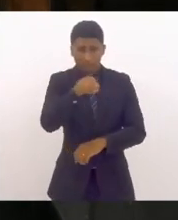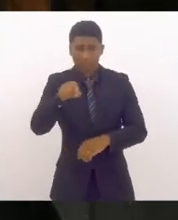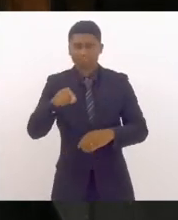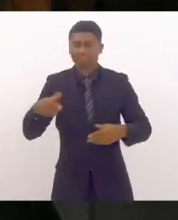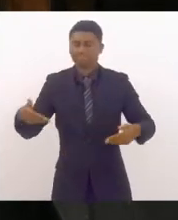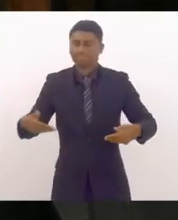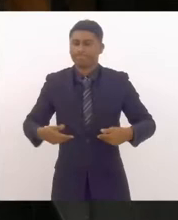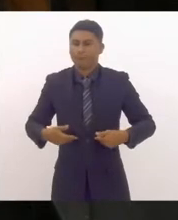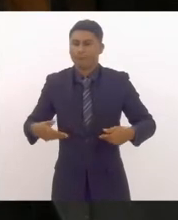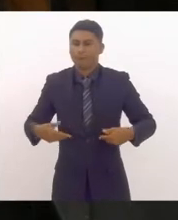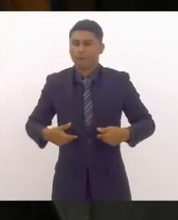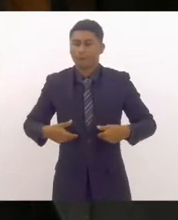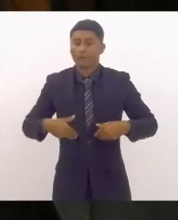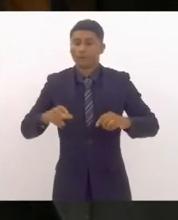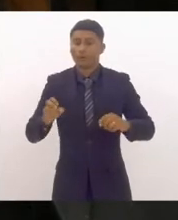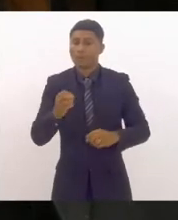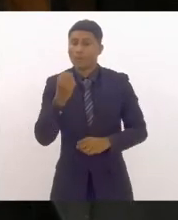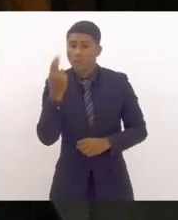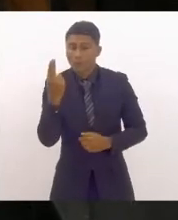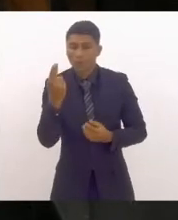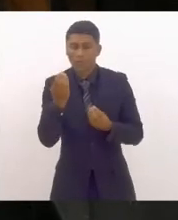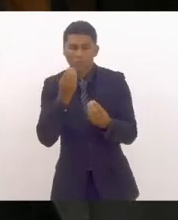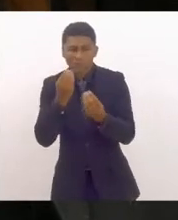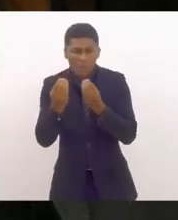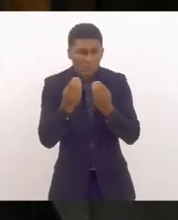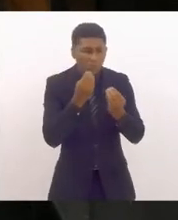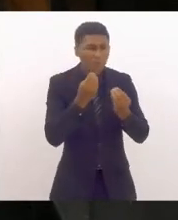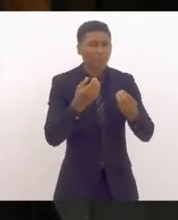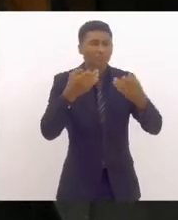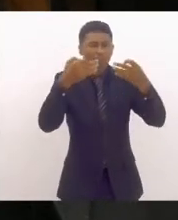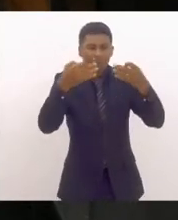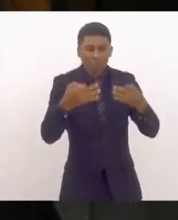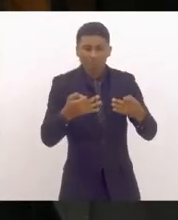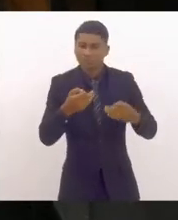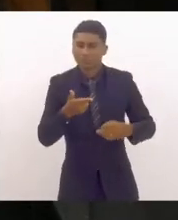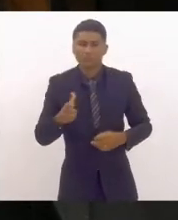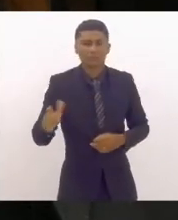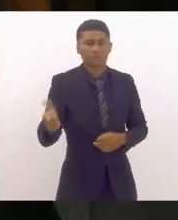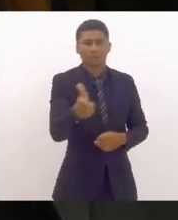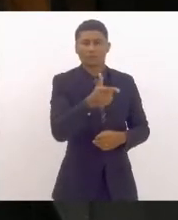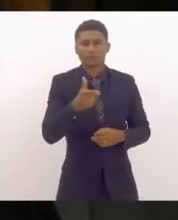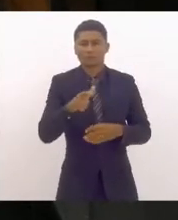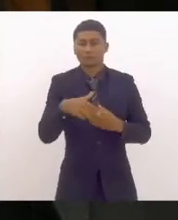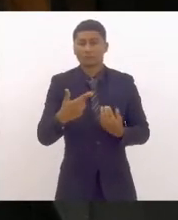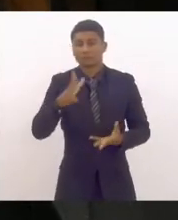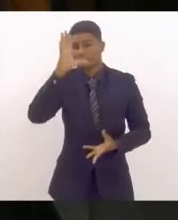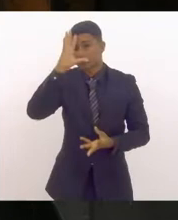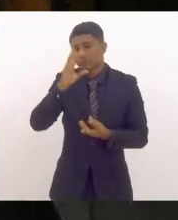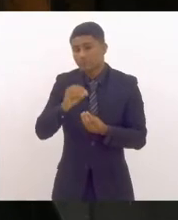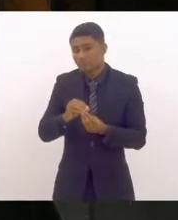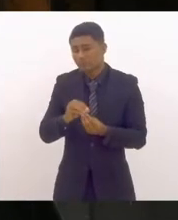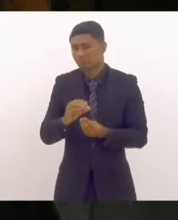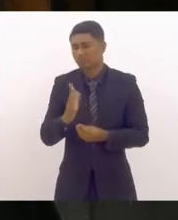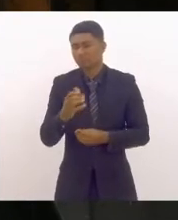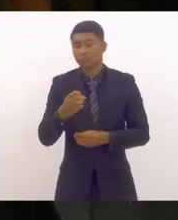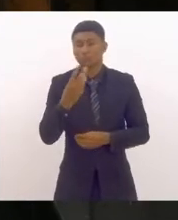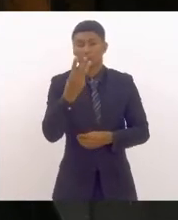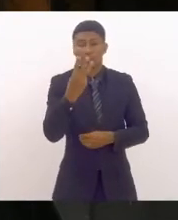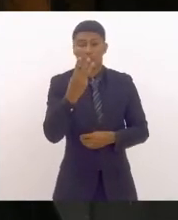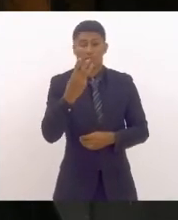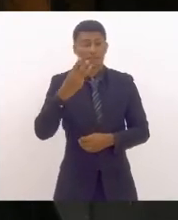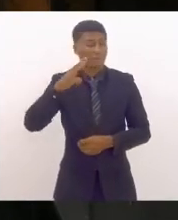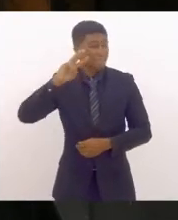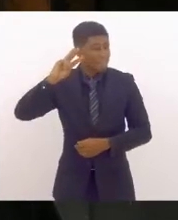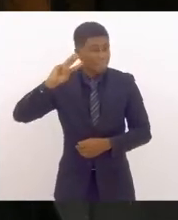fome ou de insegurança alimentar pelo menos nós estamos falando de um número de aproximadamente três milhões de pessoas